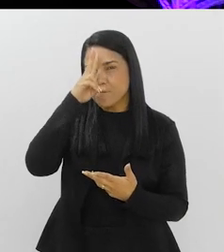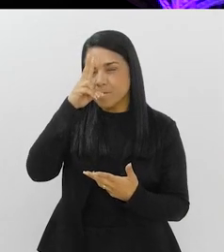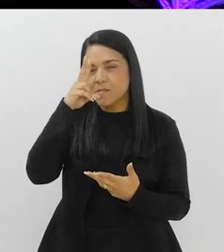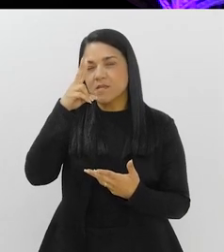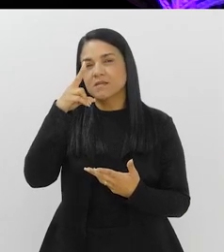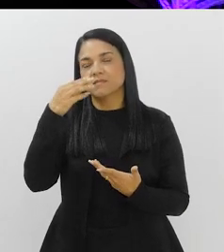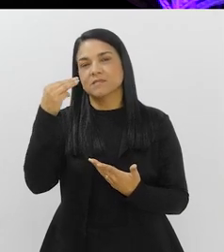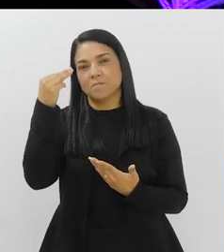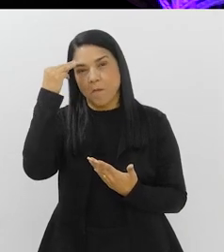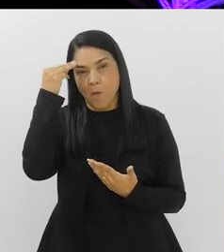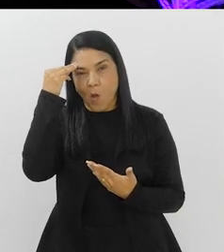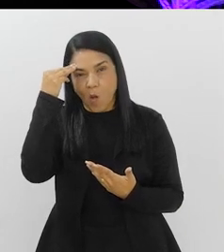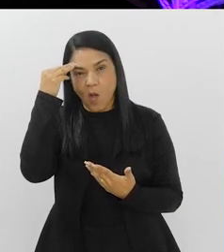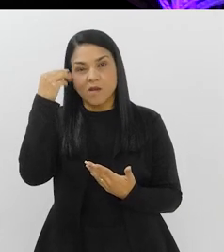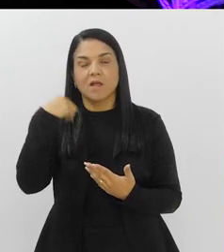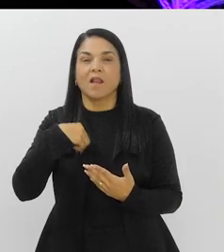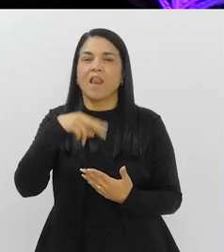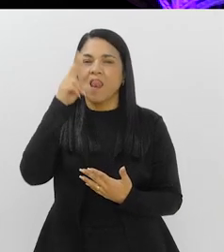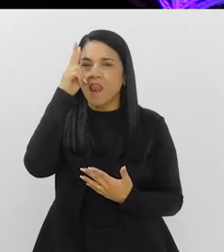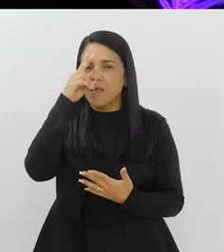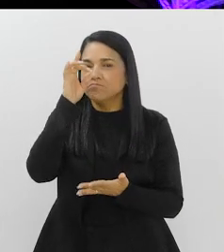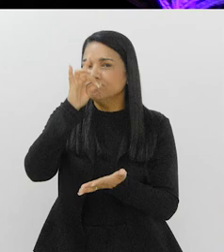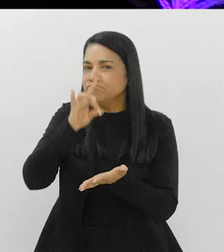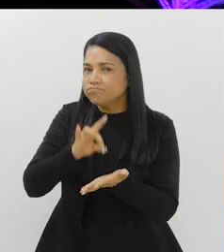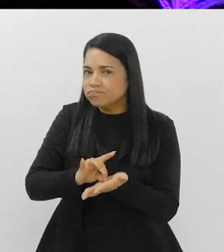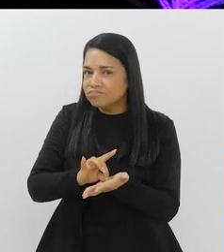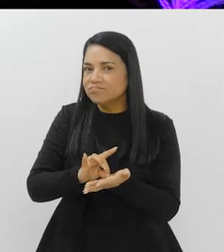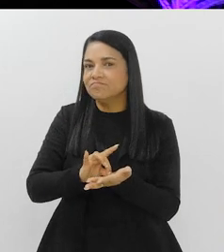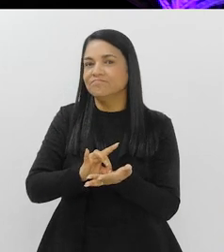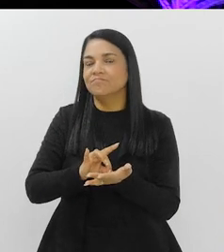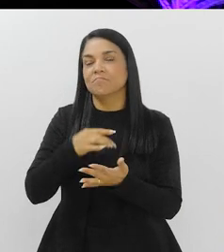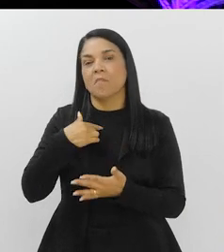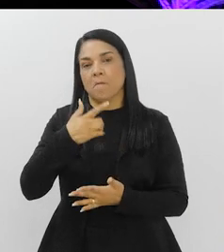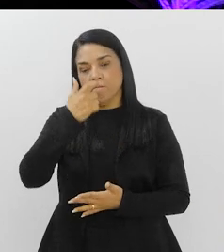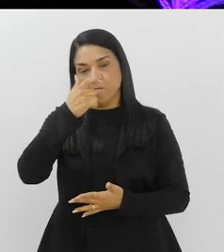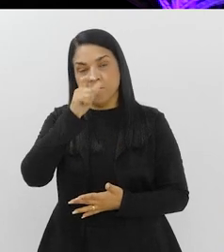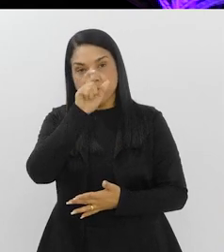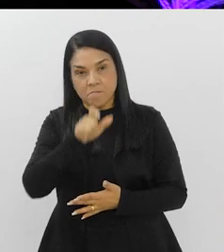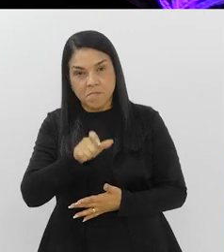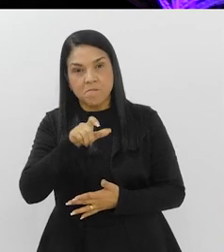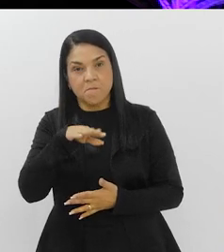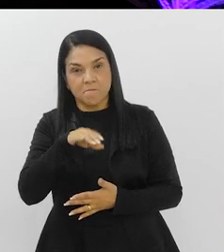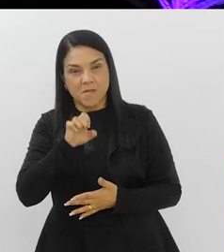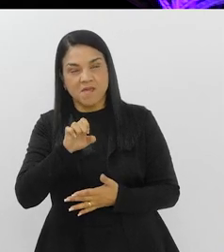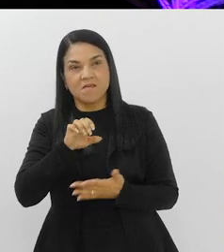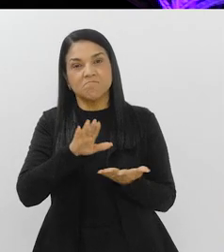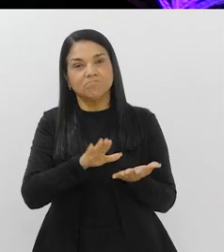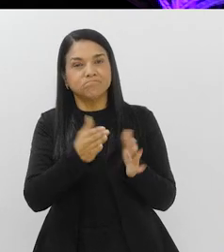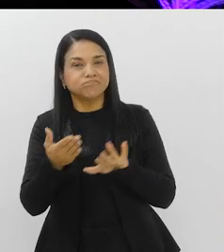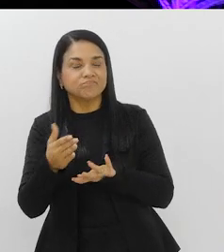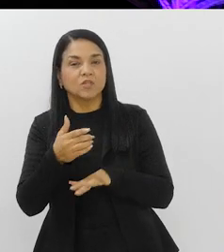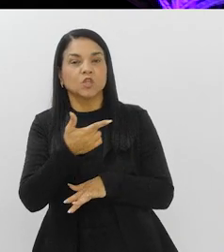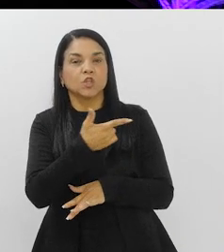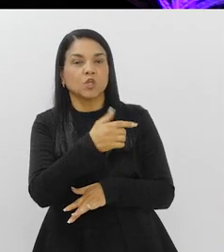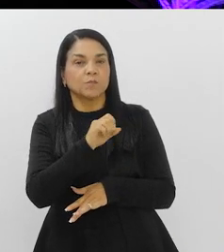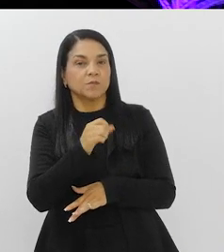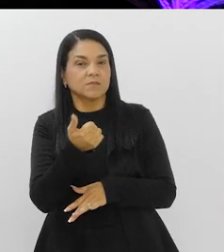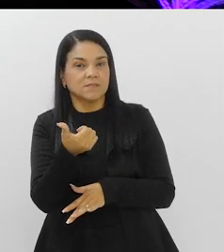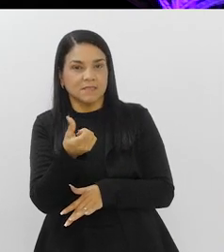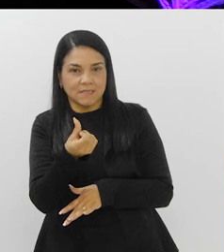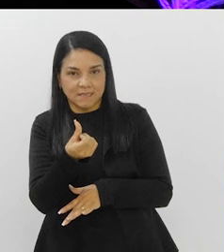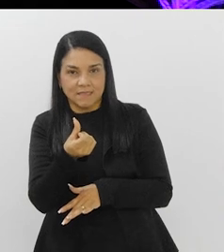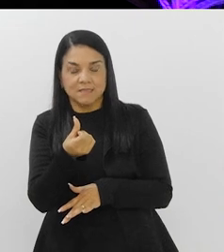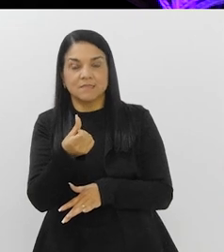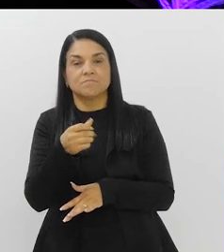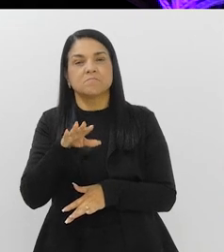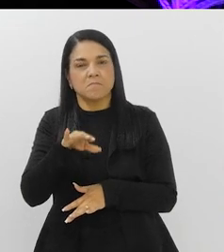memórias cois e tal mas eh uma que eu que eu lembro e que foi Inclusive a minha mãe né faleceu em 2016 ela falava